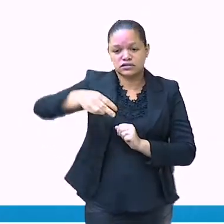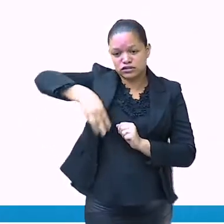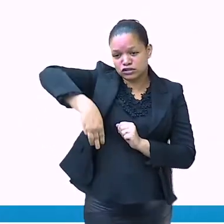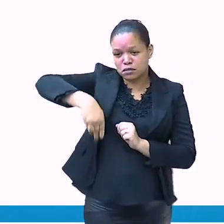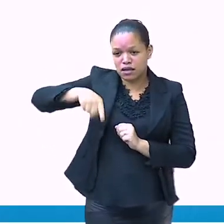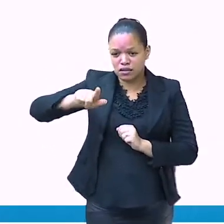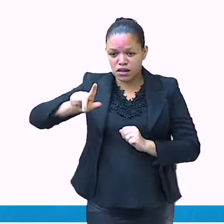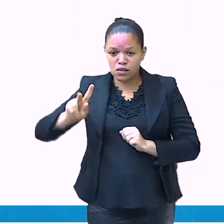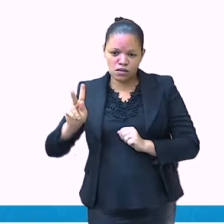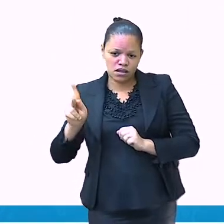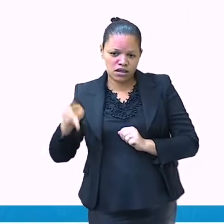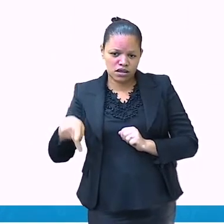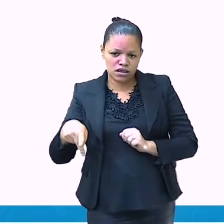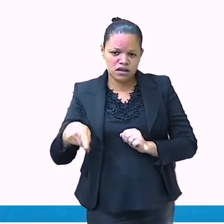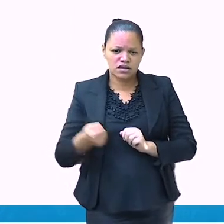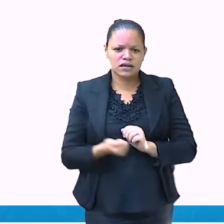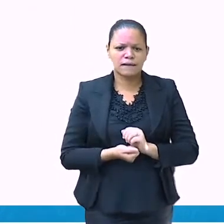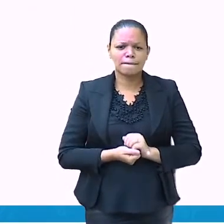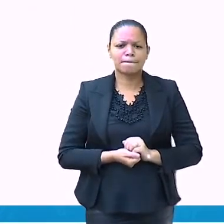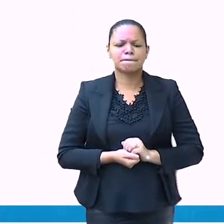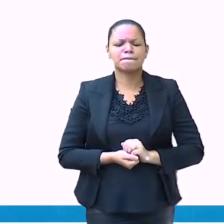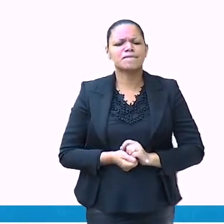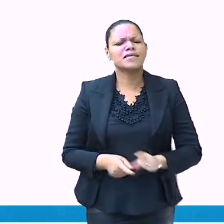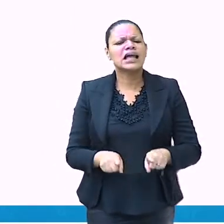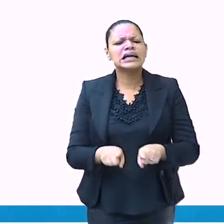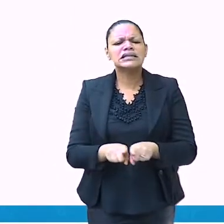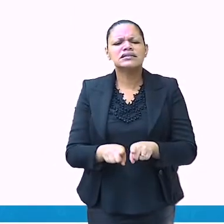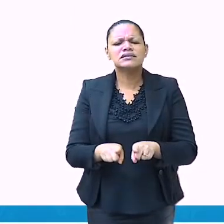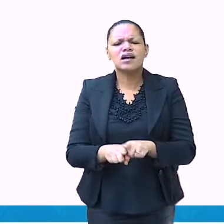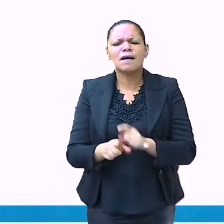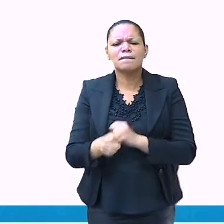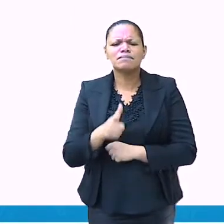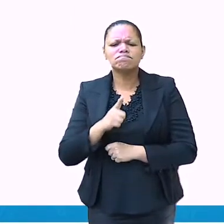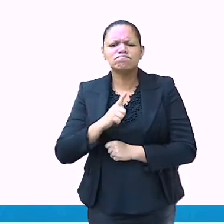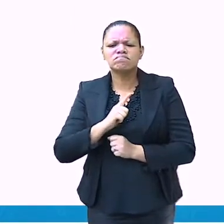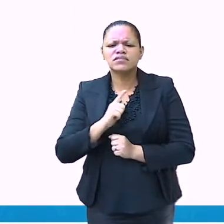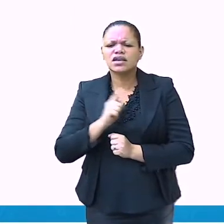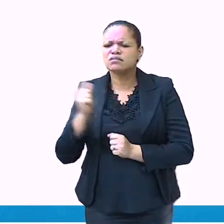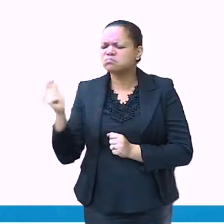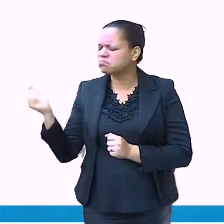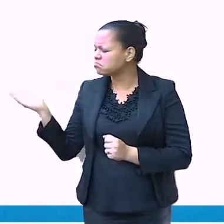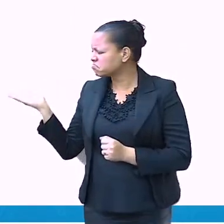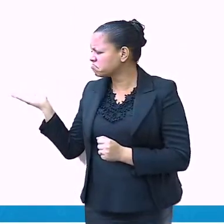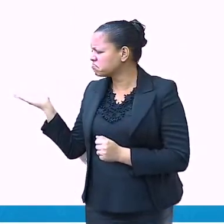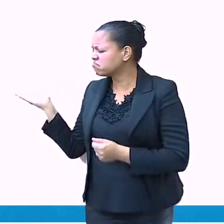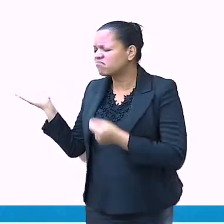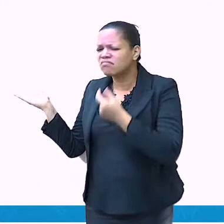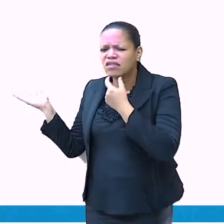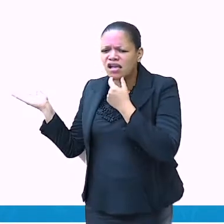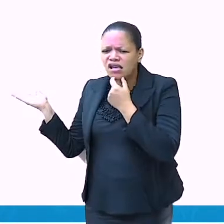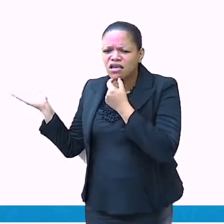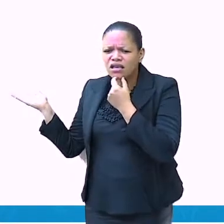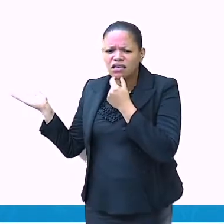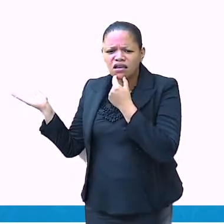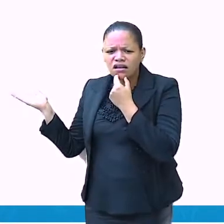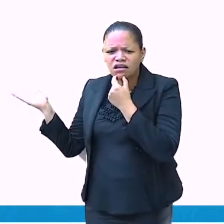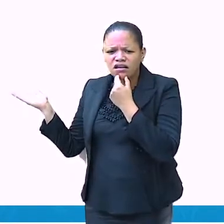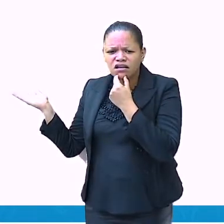Were millions of people following his speech of